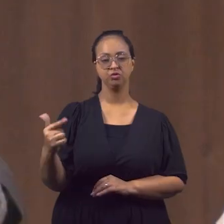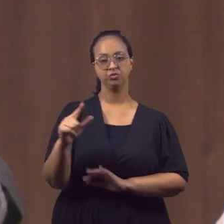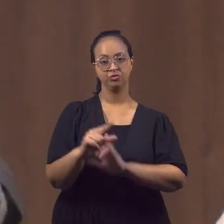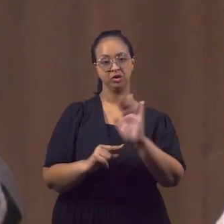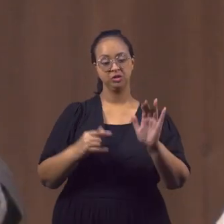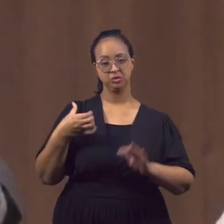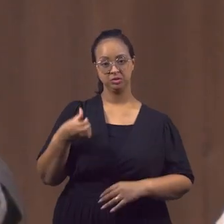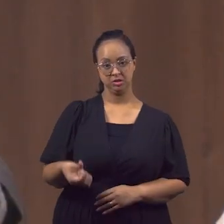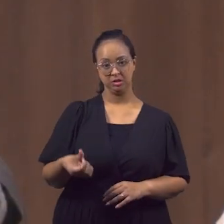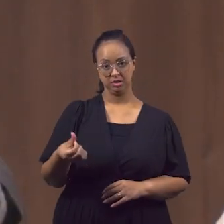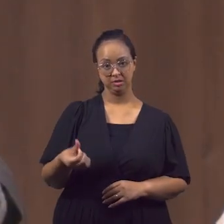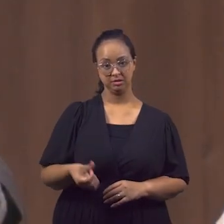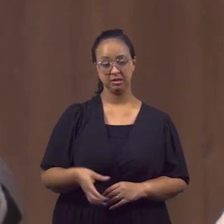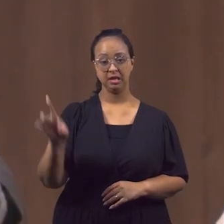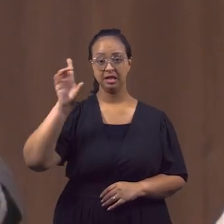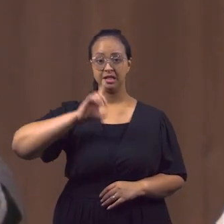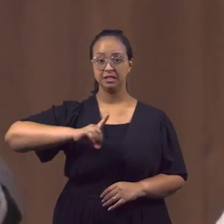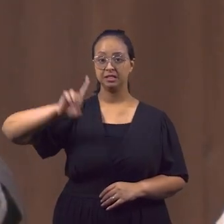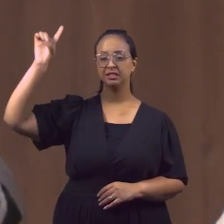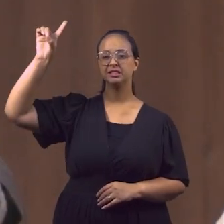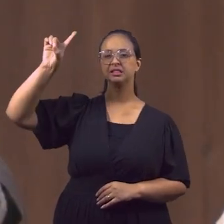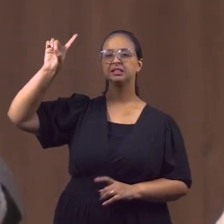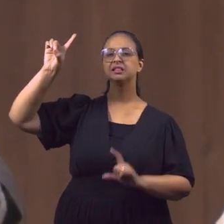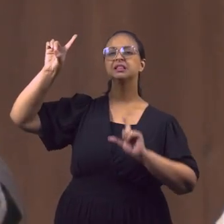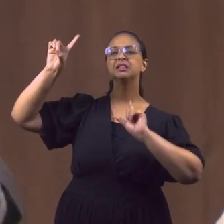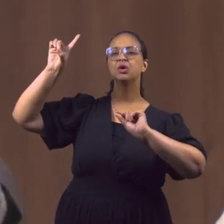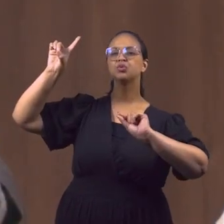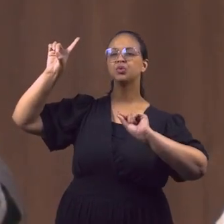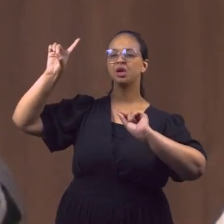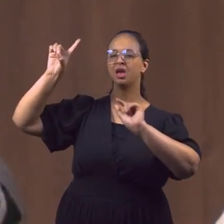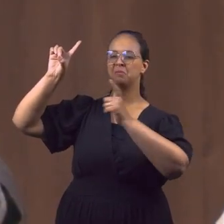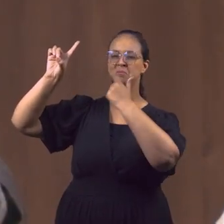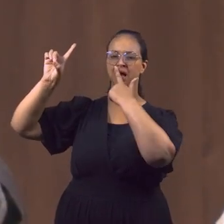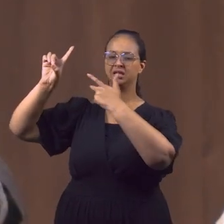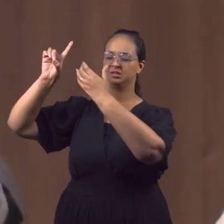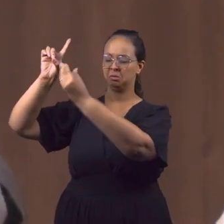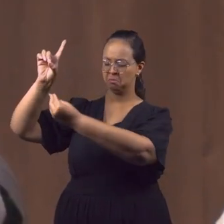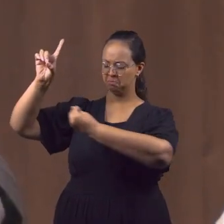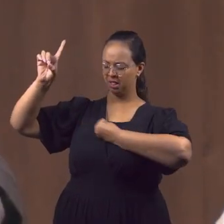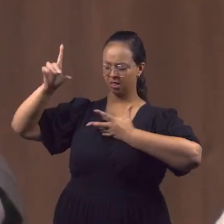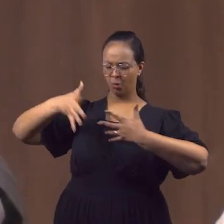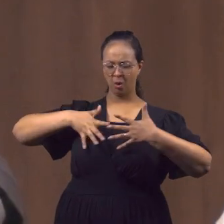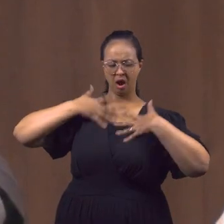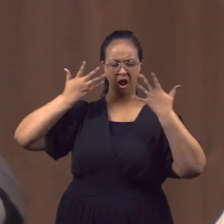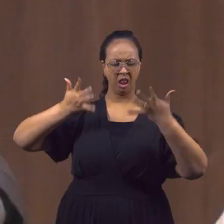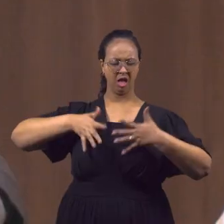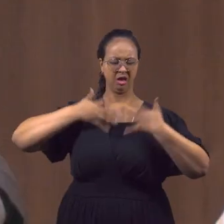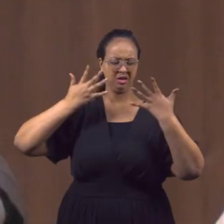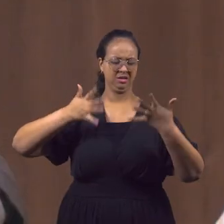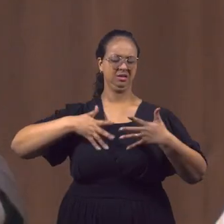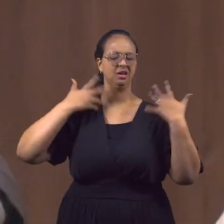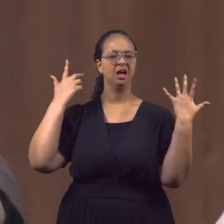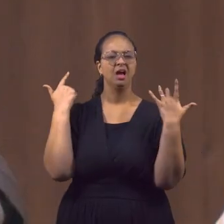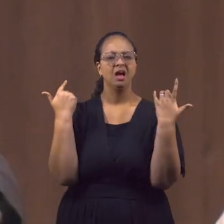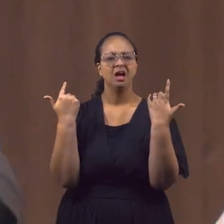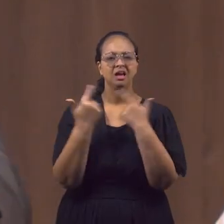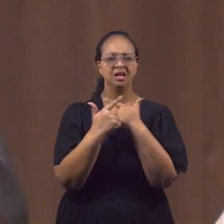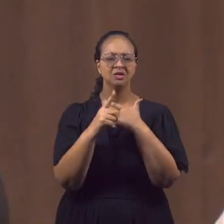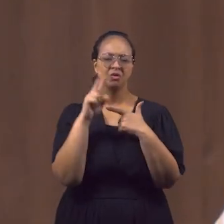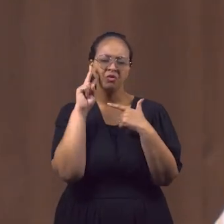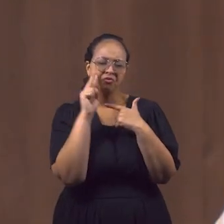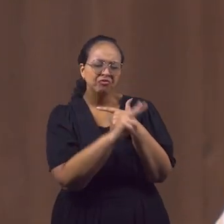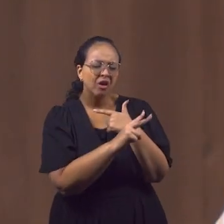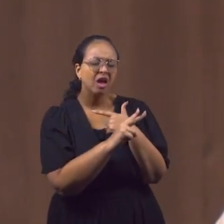21, verso 6, diz o seguinte: "E Deus tem me feito riso, e todo aquele que o ouvir